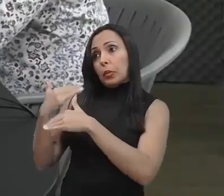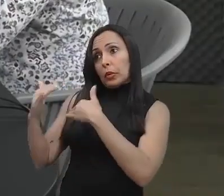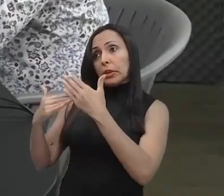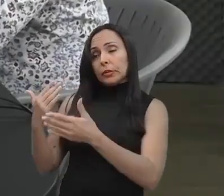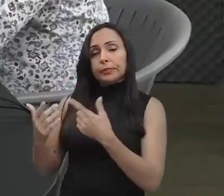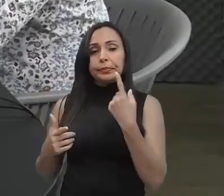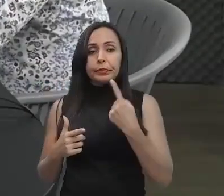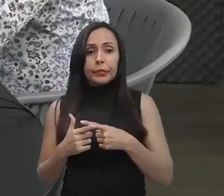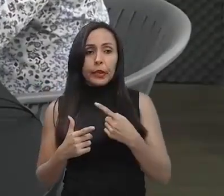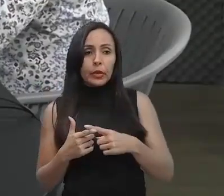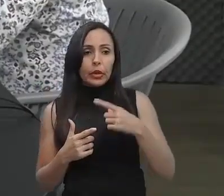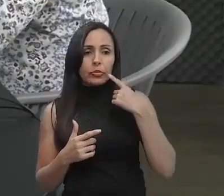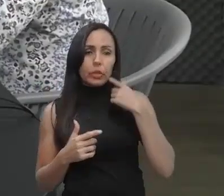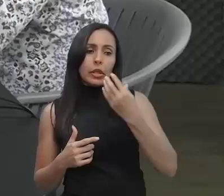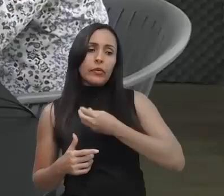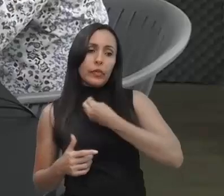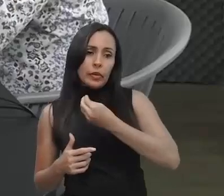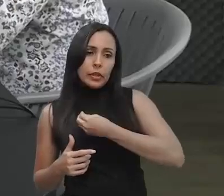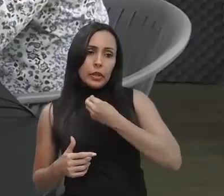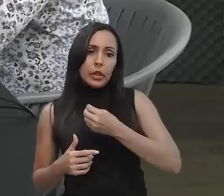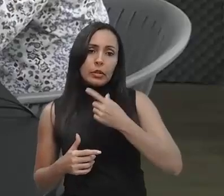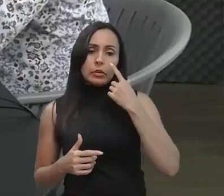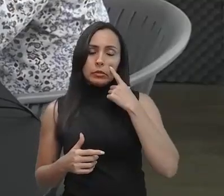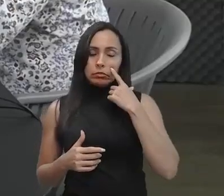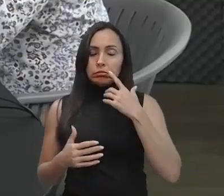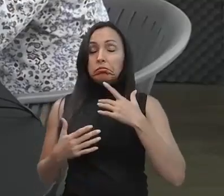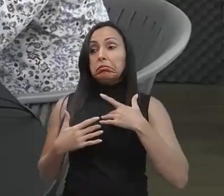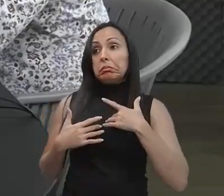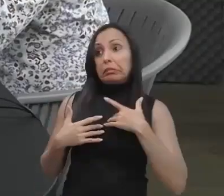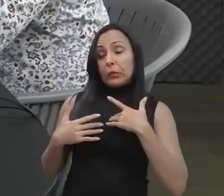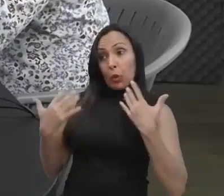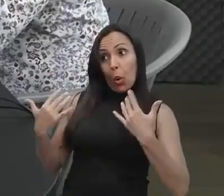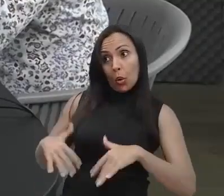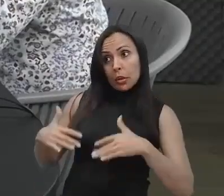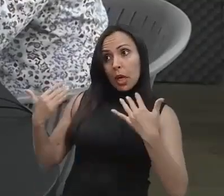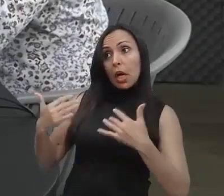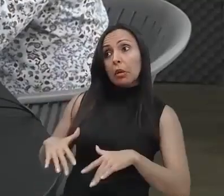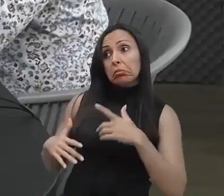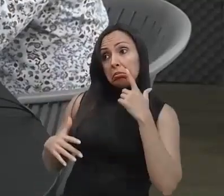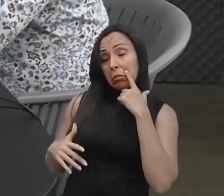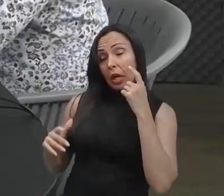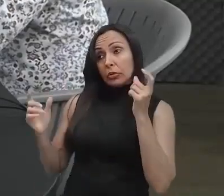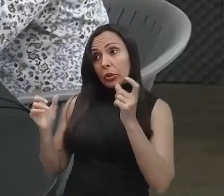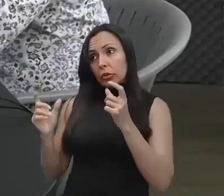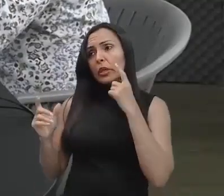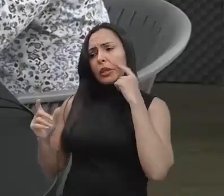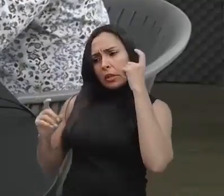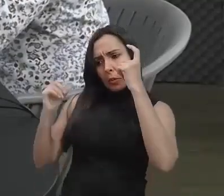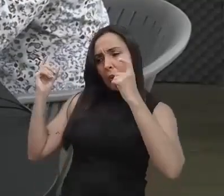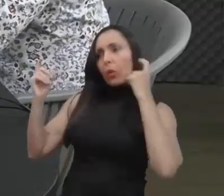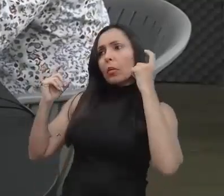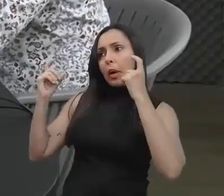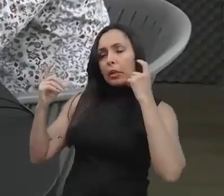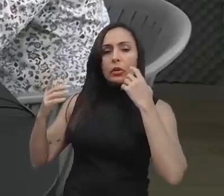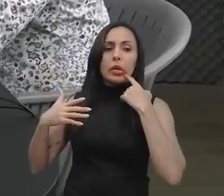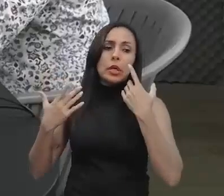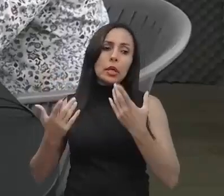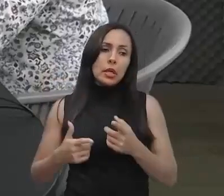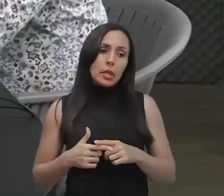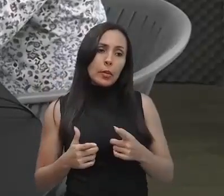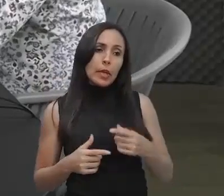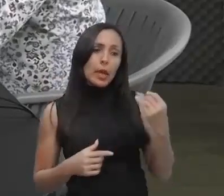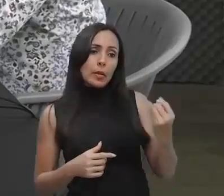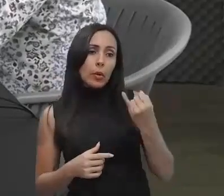tem vivenciado das fake News é um negócio muito assustador a gente tem ficado muito preocupado sabe e e ao mesmo tempo é muito importante a gente